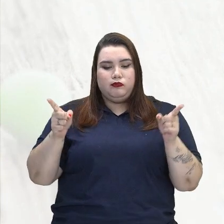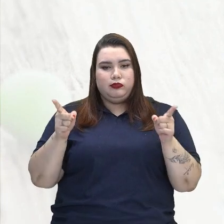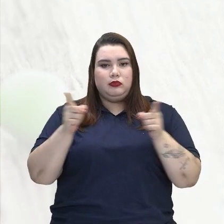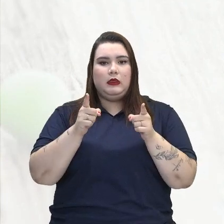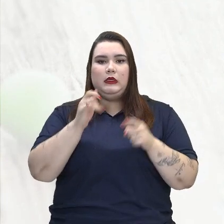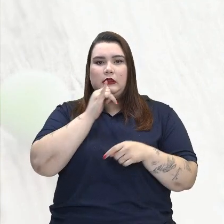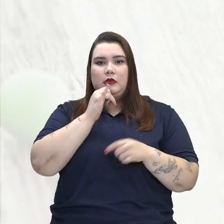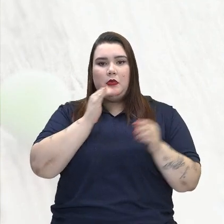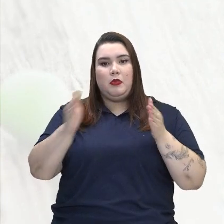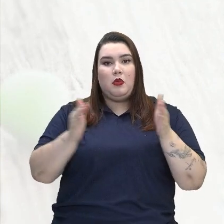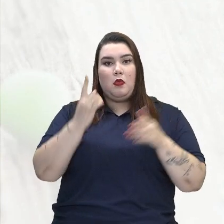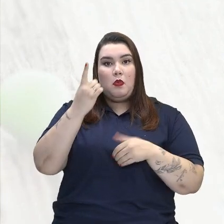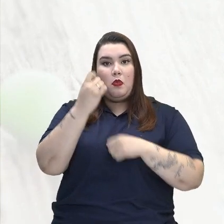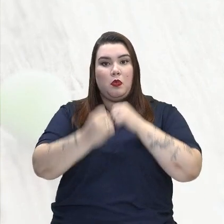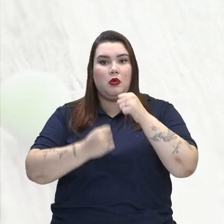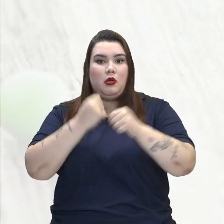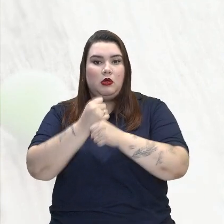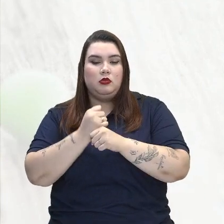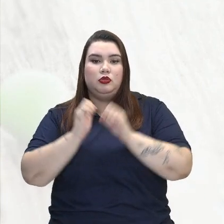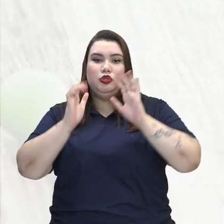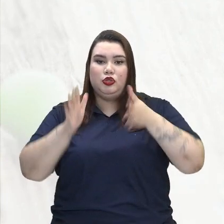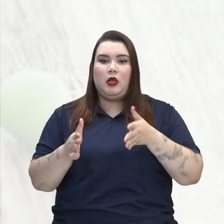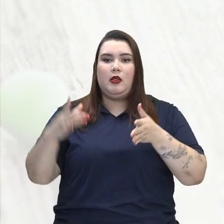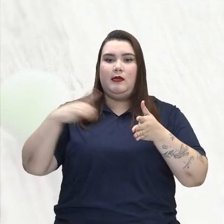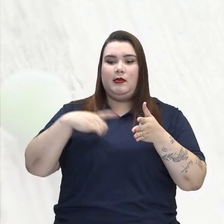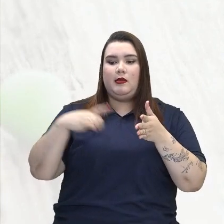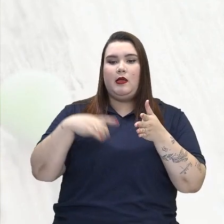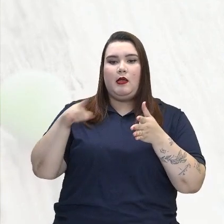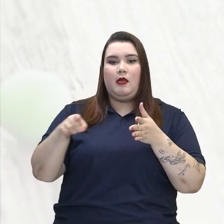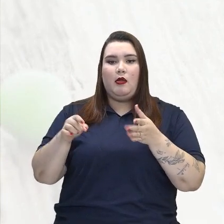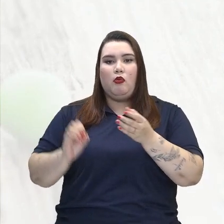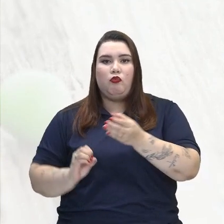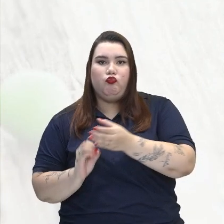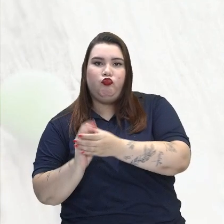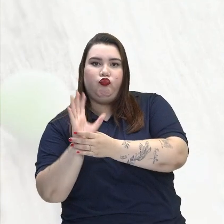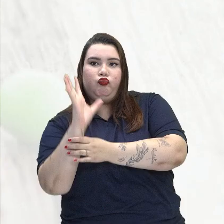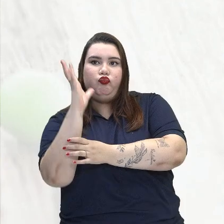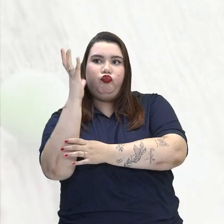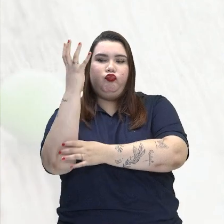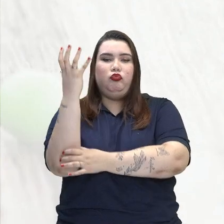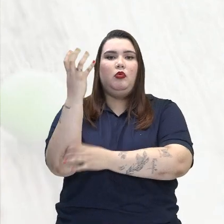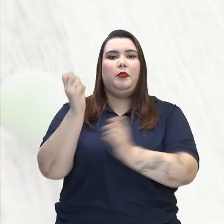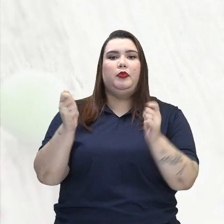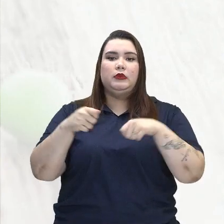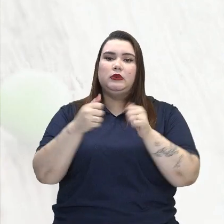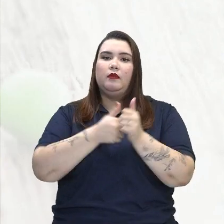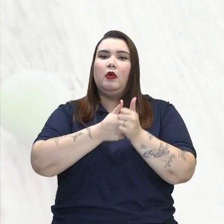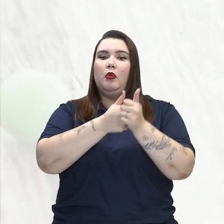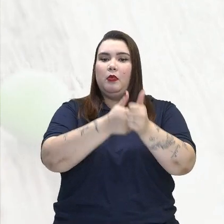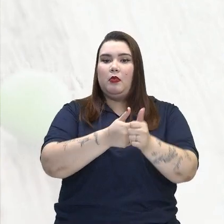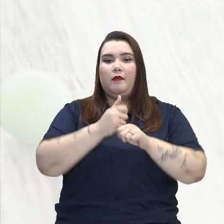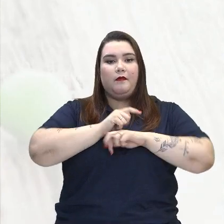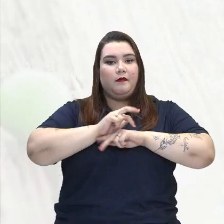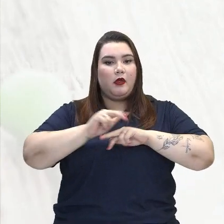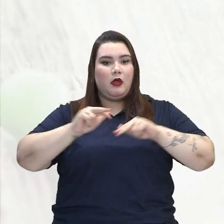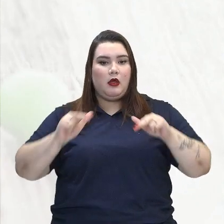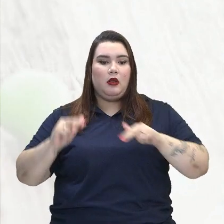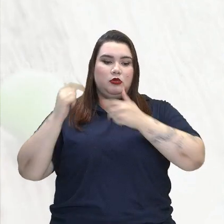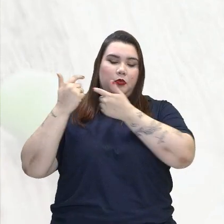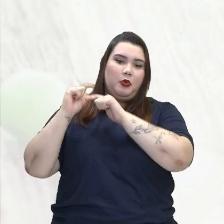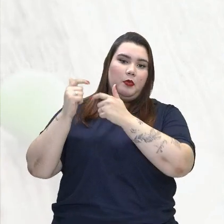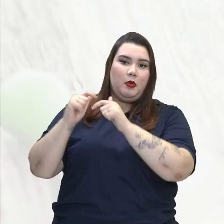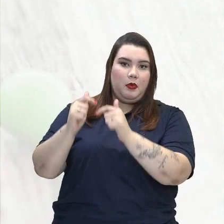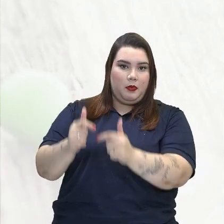ano, ele já tinha aí, a reprodução dessas ervilhas, ele conseguia acompanhar, então, várias